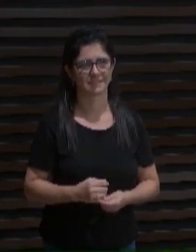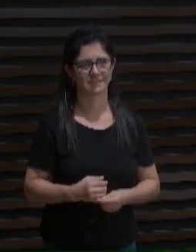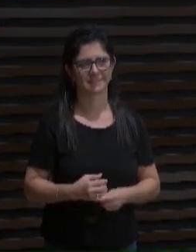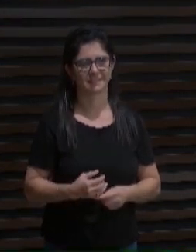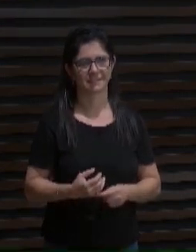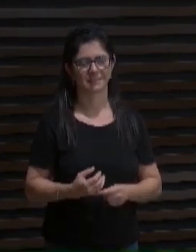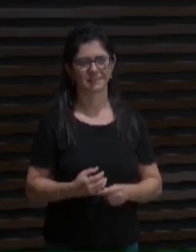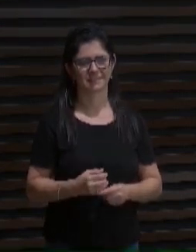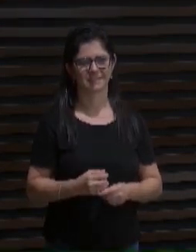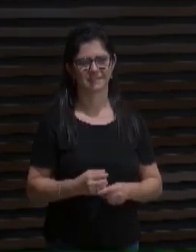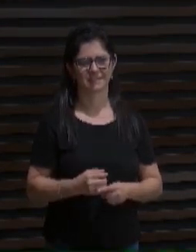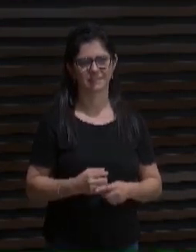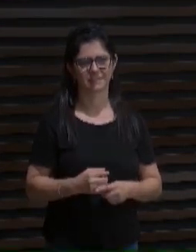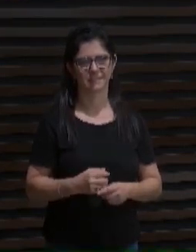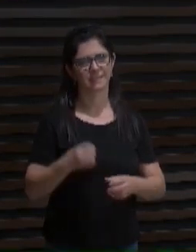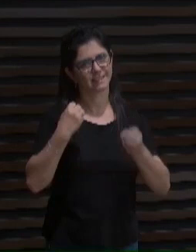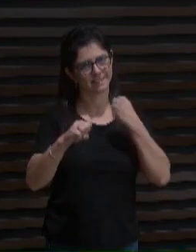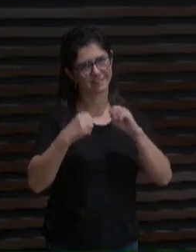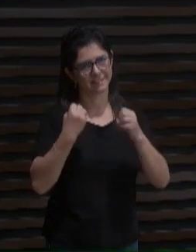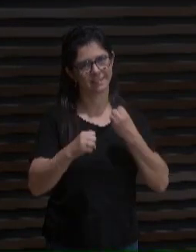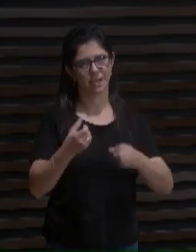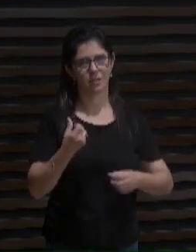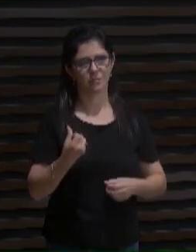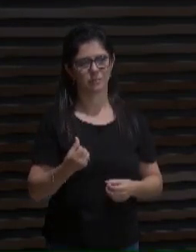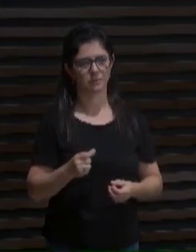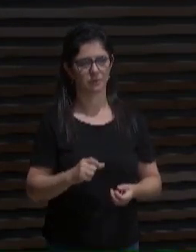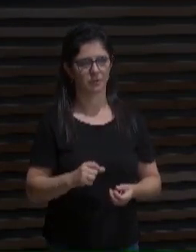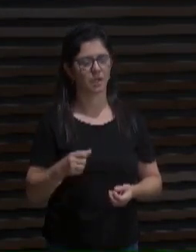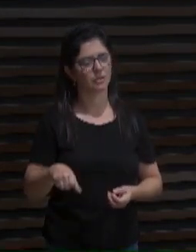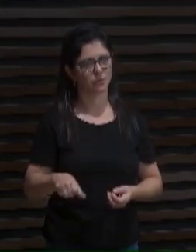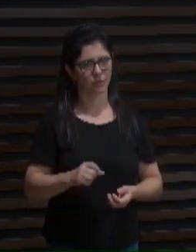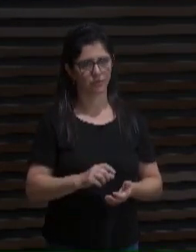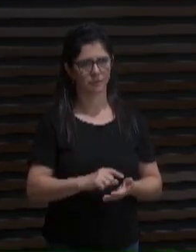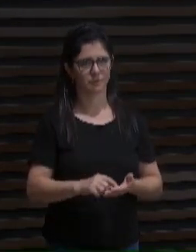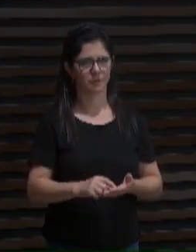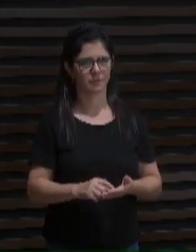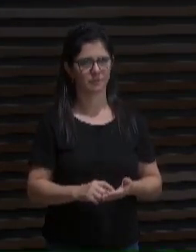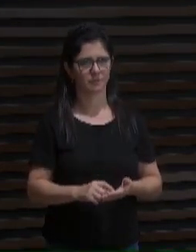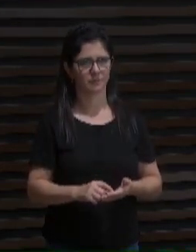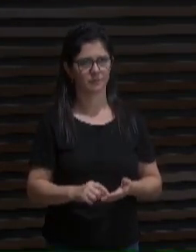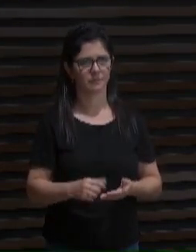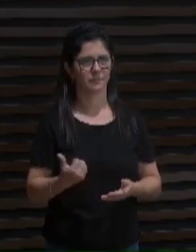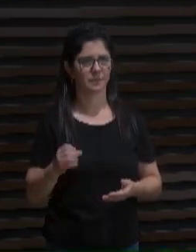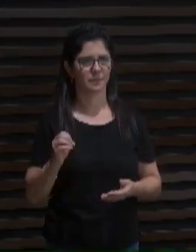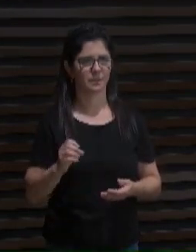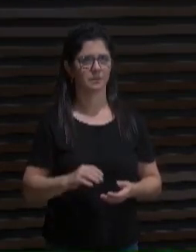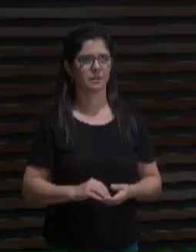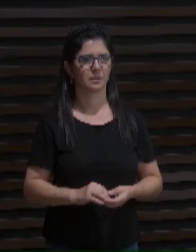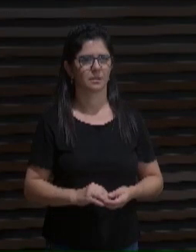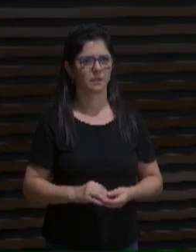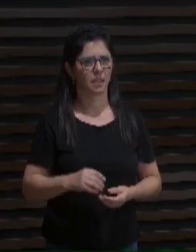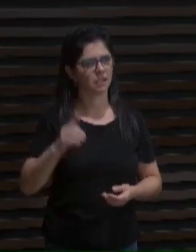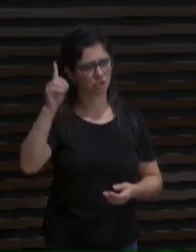ligados aí, é para descontrair, porque Salmo 9,10, em ti, pois confiam os que conhecem o